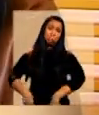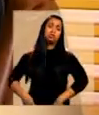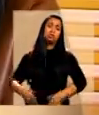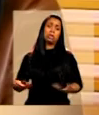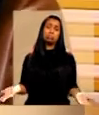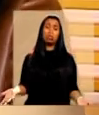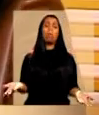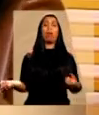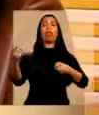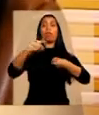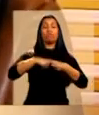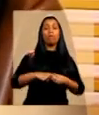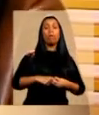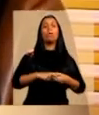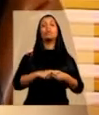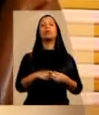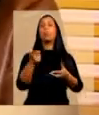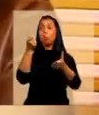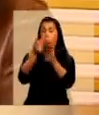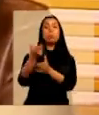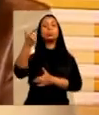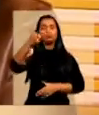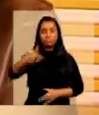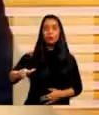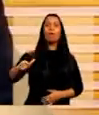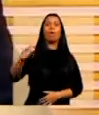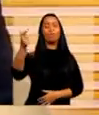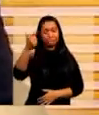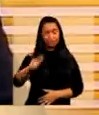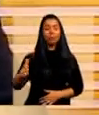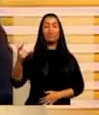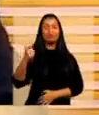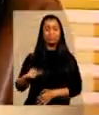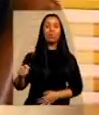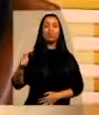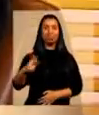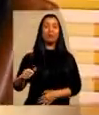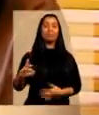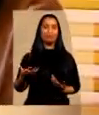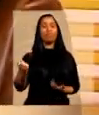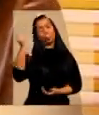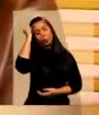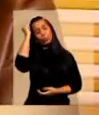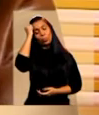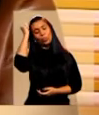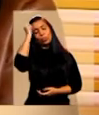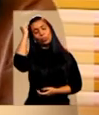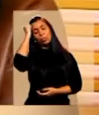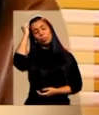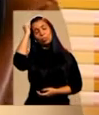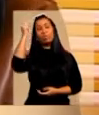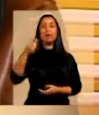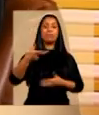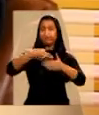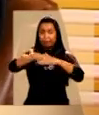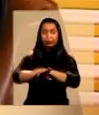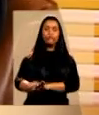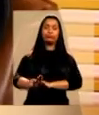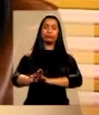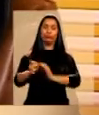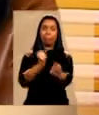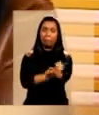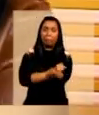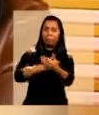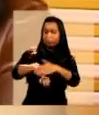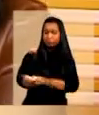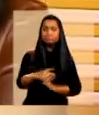eu volto para suprir, eu vou lá e compro novamente. Isso, né? Então, eu compenso a minha culpa. Então, vira um vício, né?